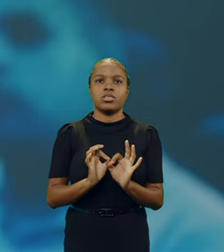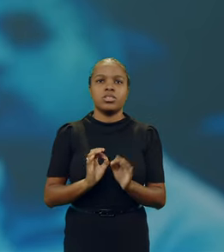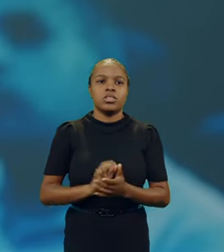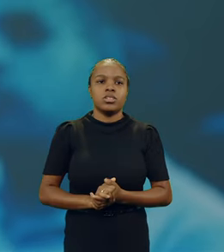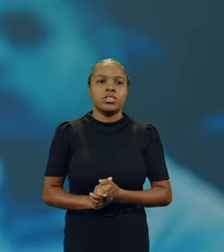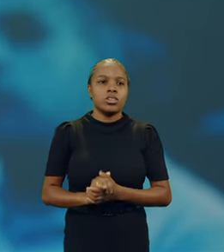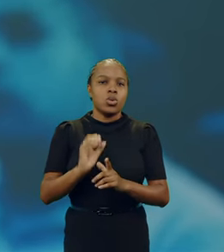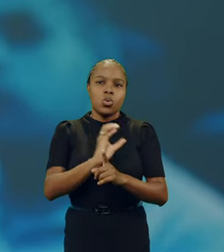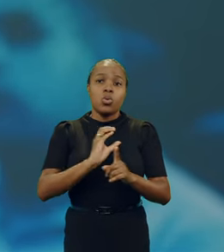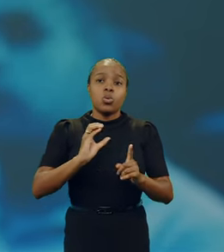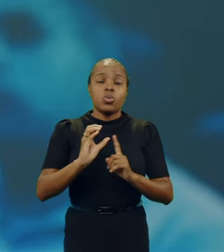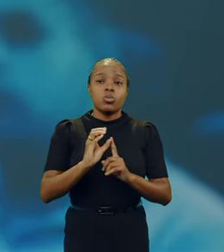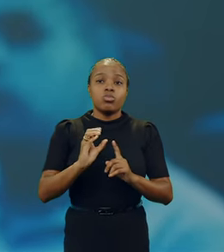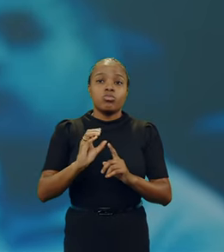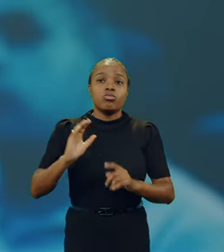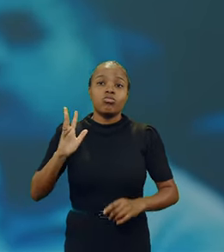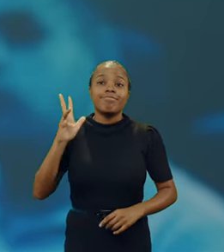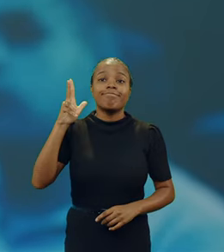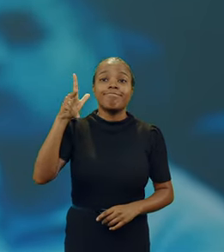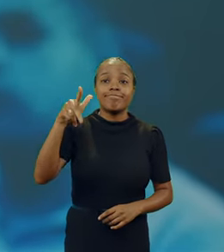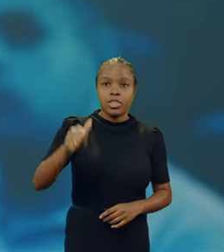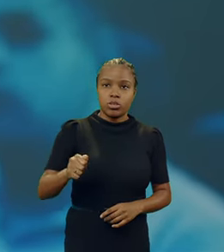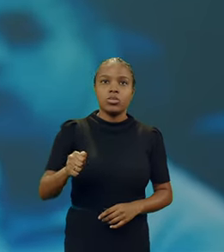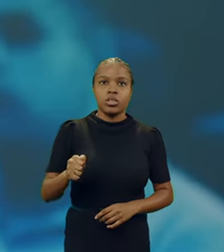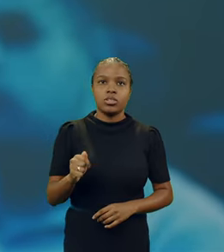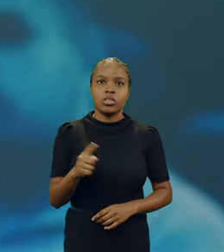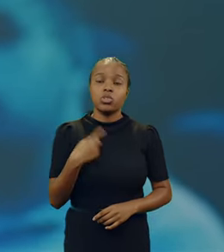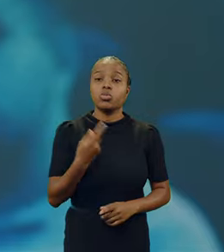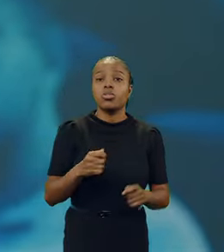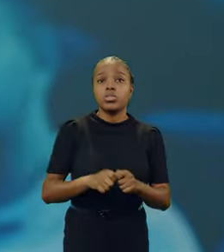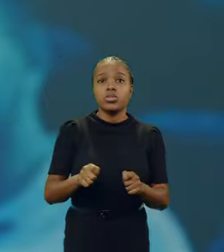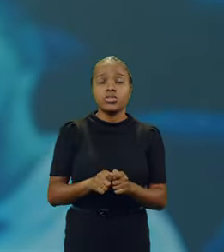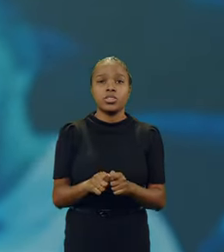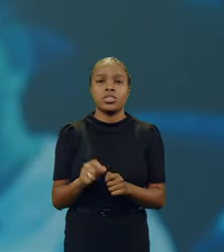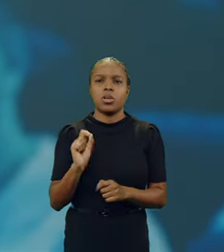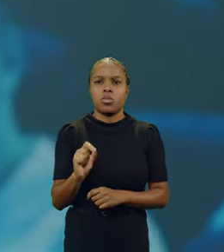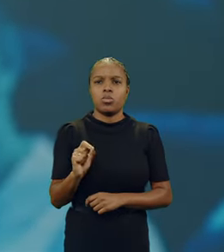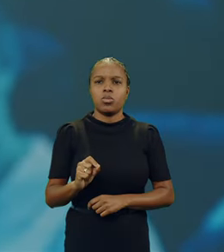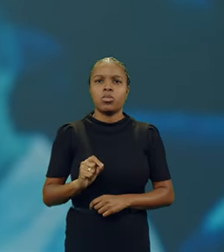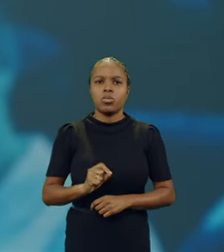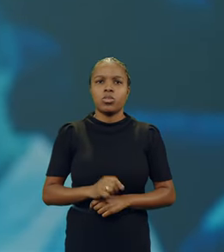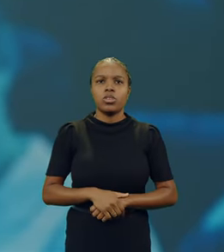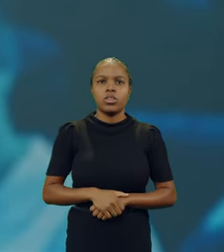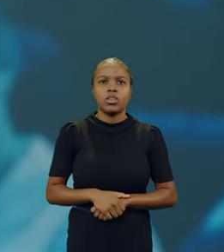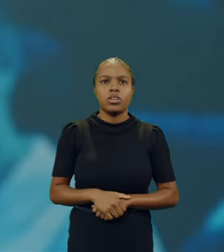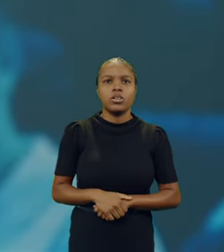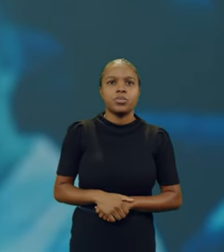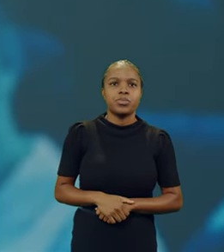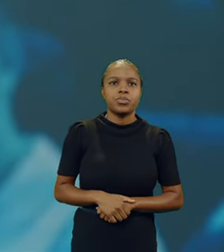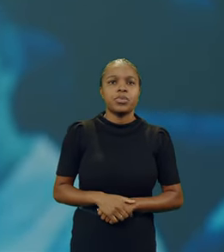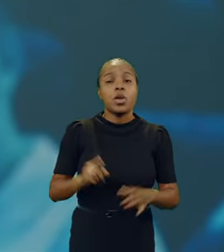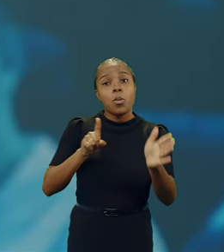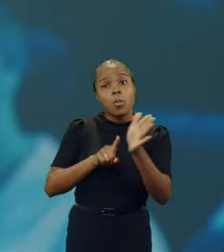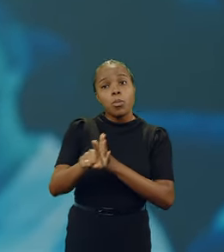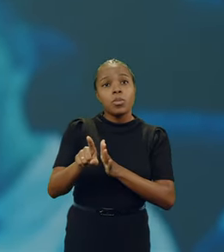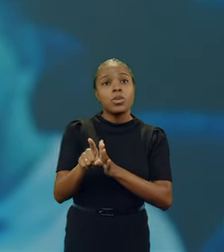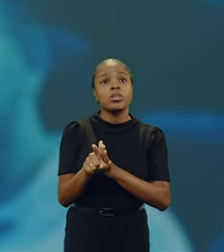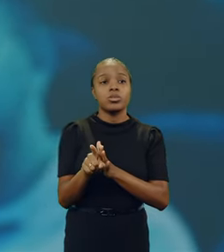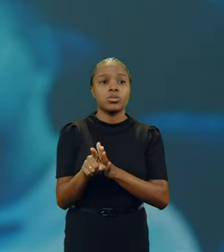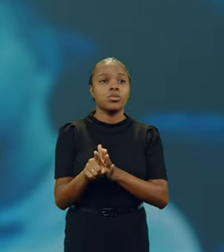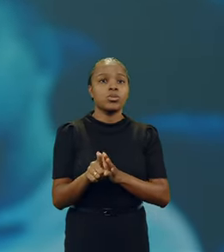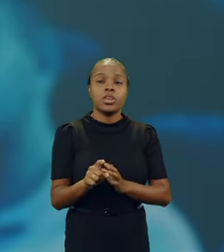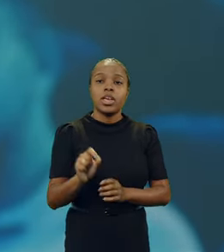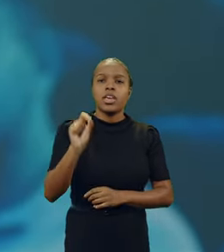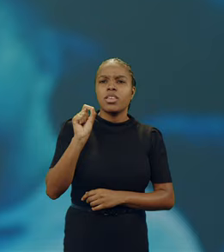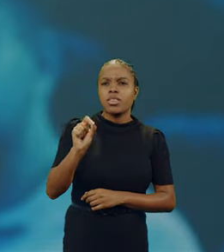de sexta para sábado, aqui neste local. E nós fizemos uma prova de Deus, pastor Marina, naquela oração. Eu perguntei, irmãos,